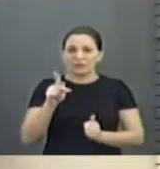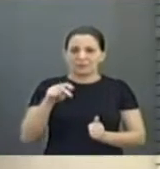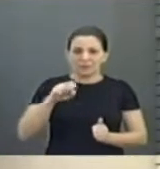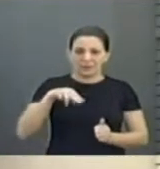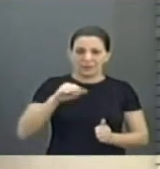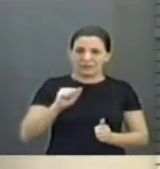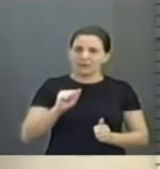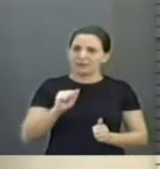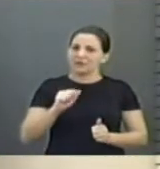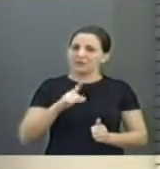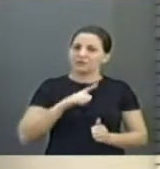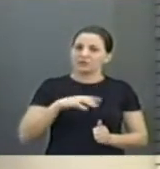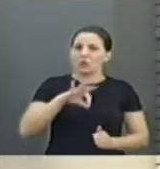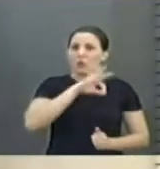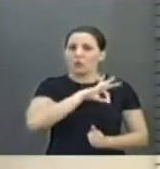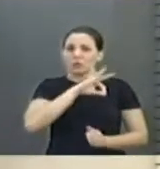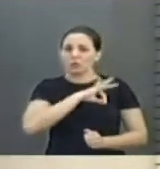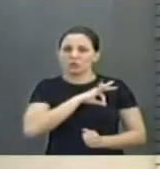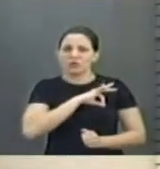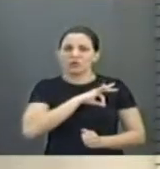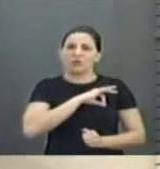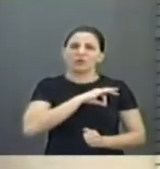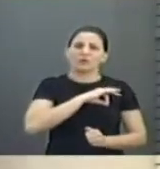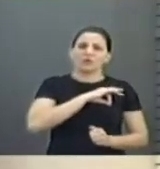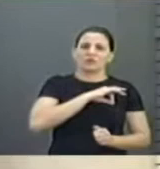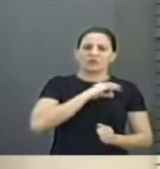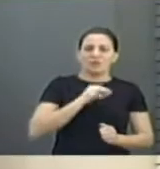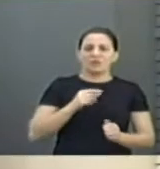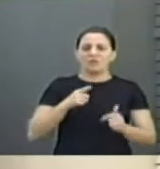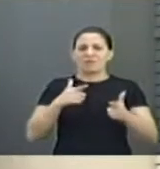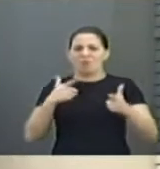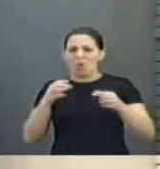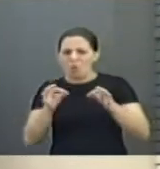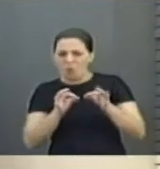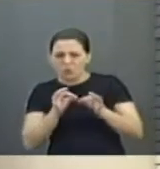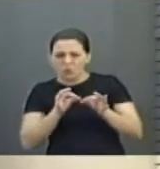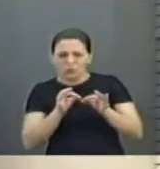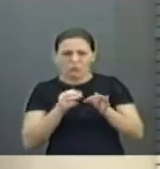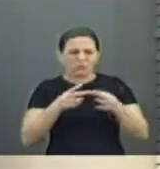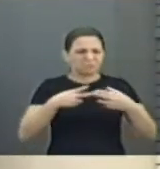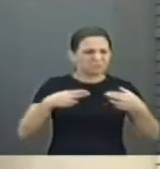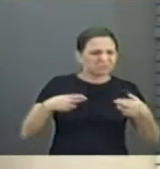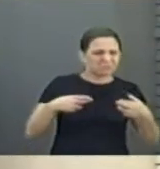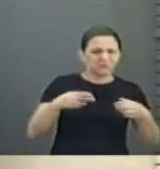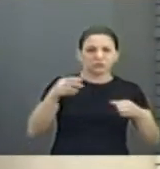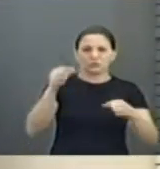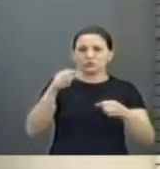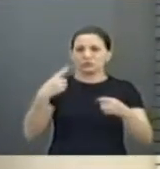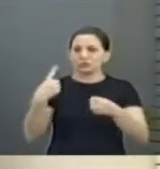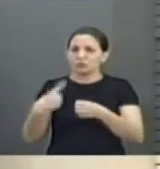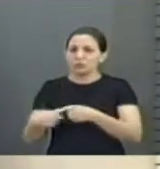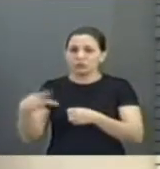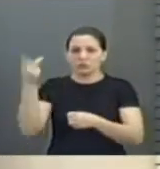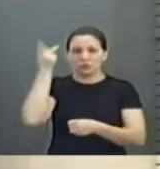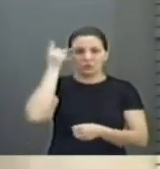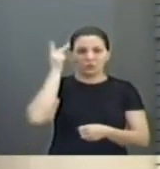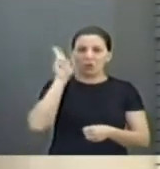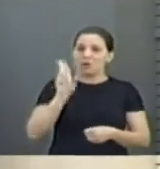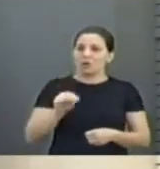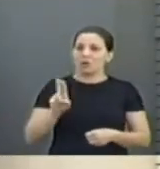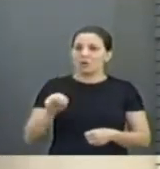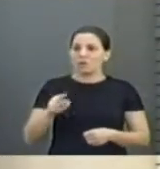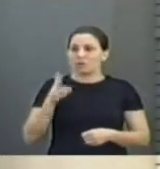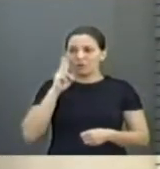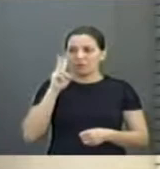eu também, que tinha polícia, que tinha ostensiva em alguma cidade do interior de São Paulo? Nunca,